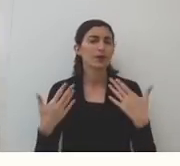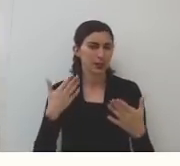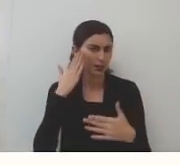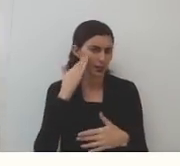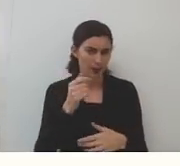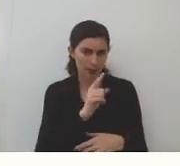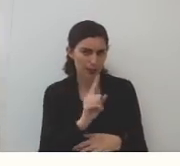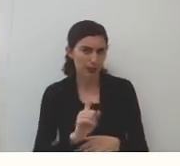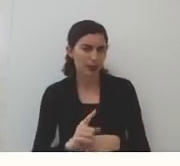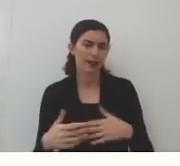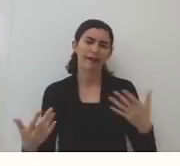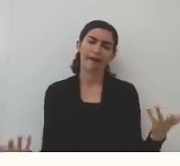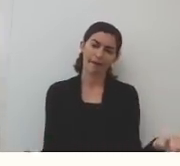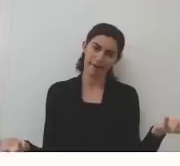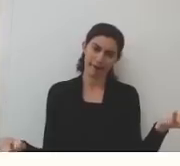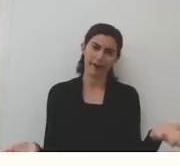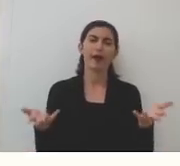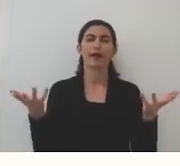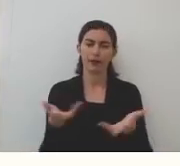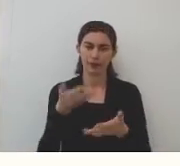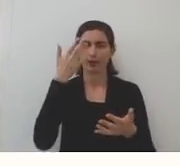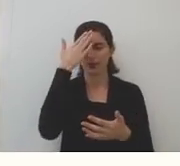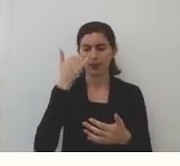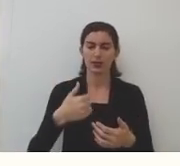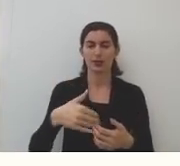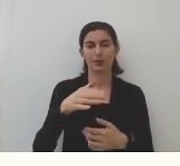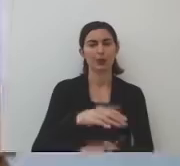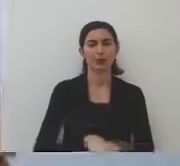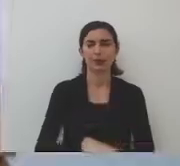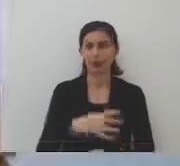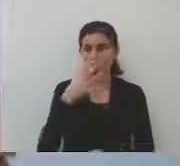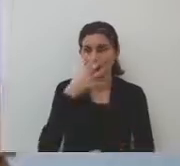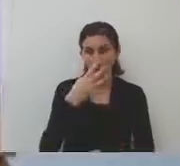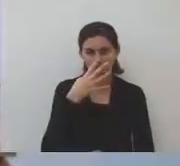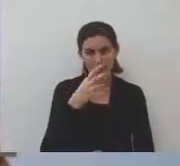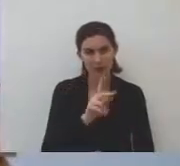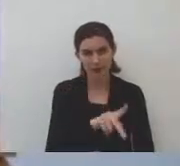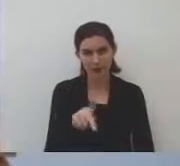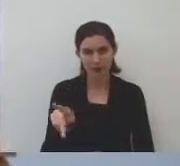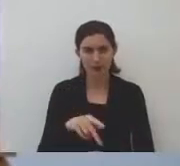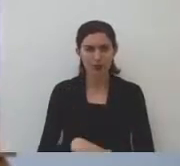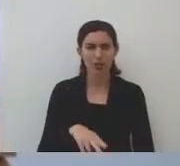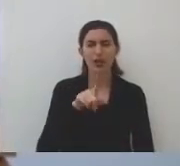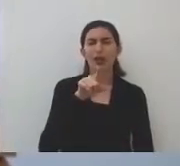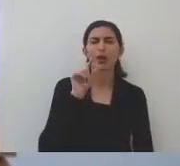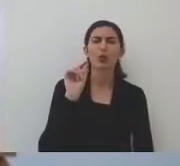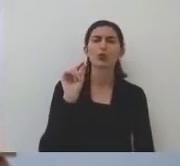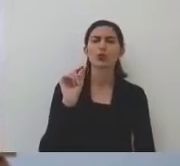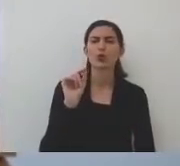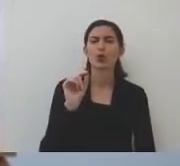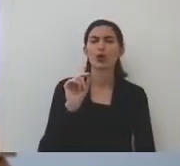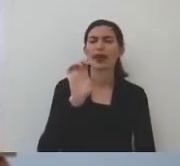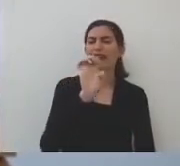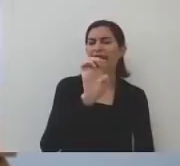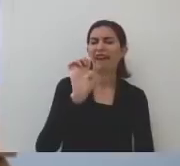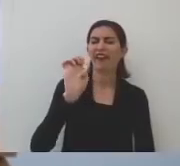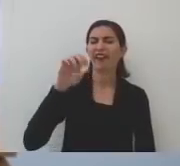Sabia não? Vai saber agora. Observe, professor, ele utilizou o termo